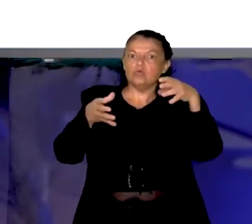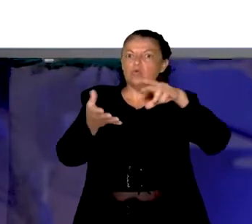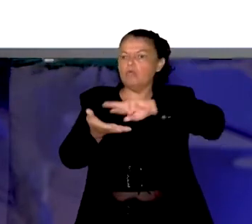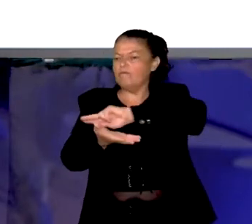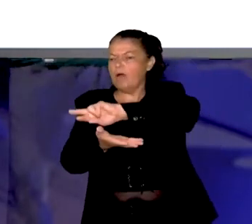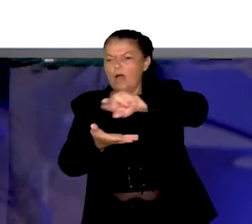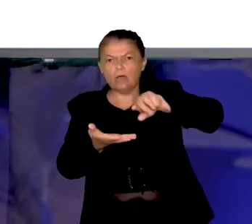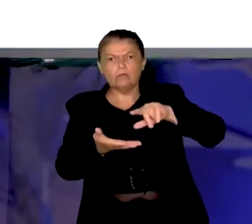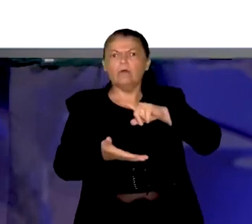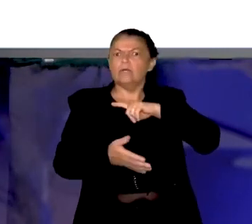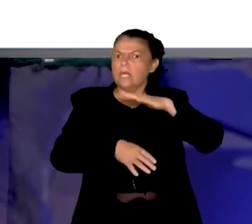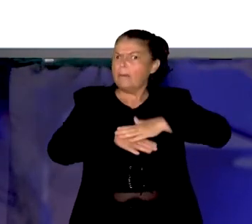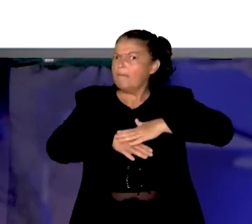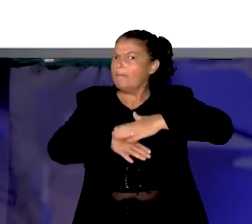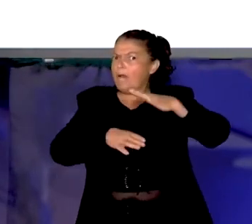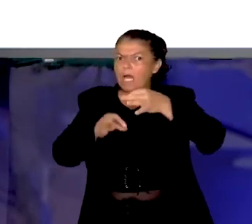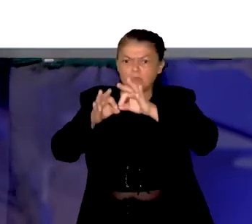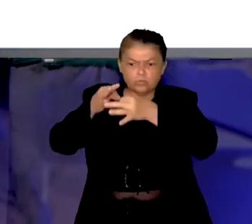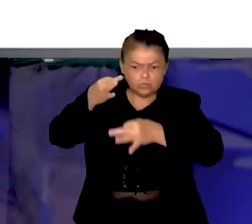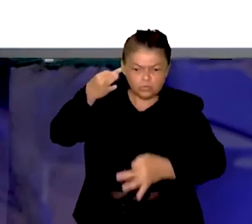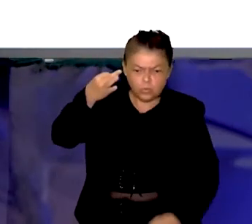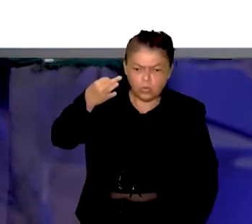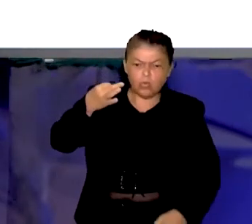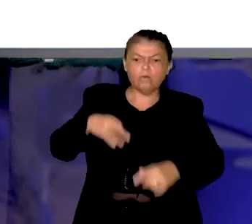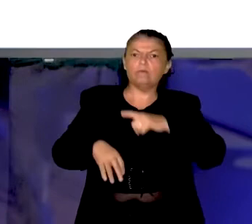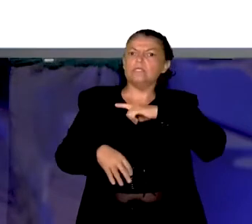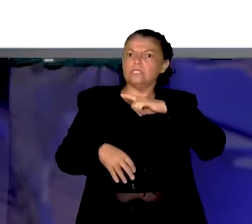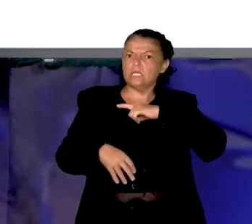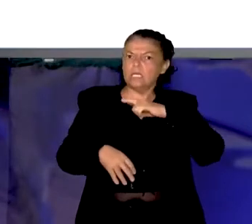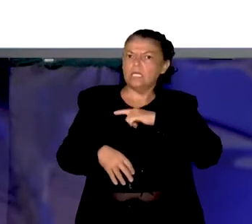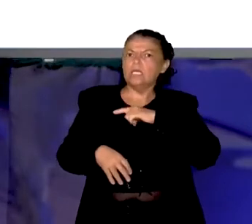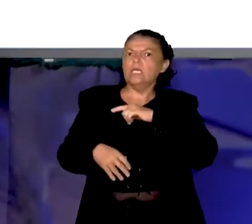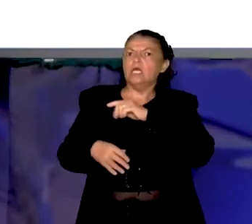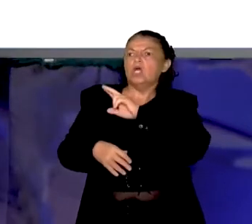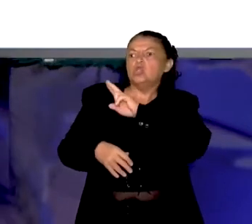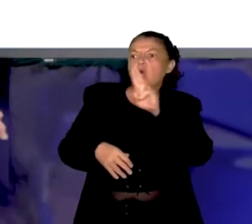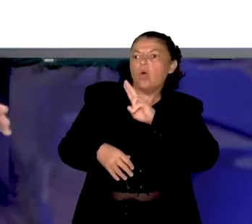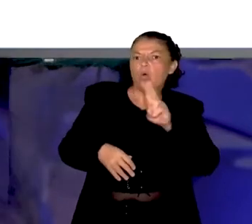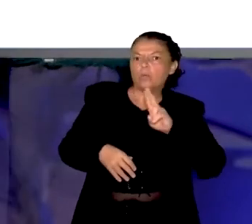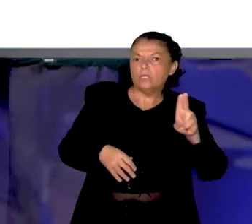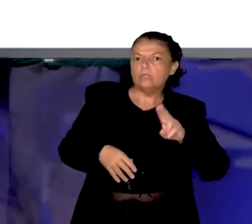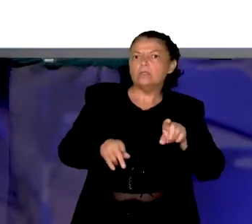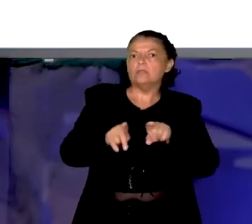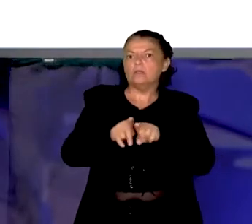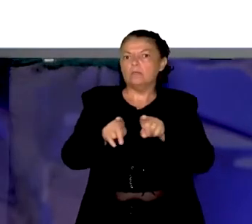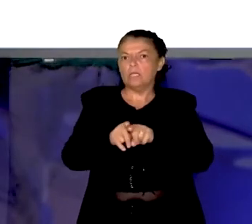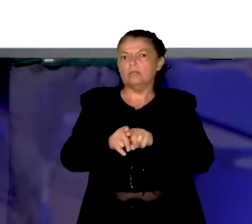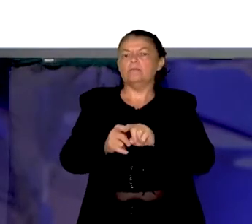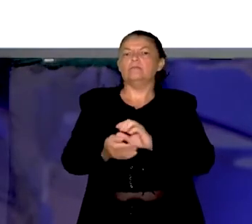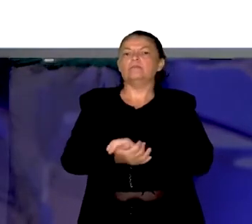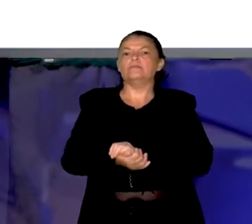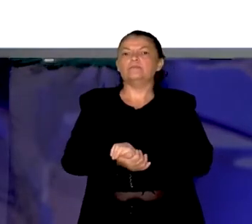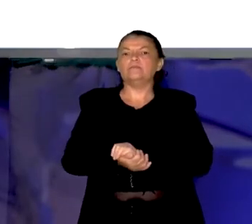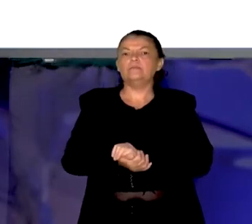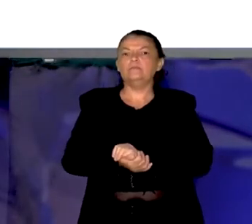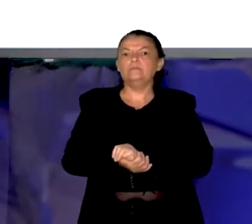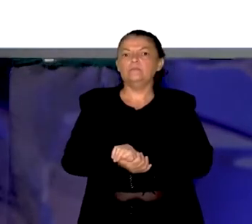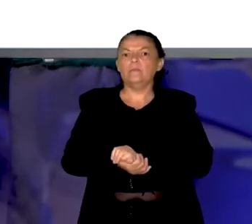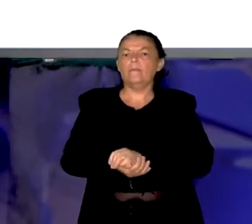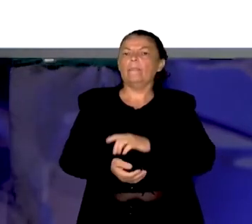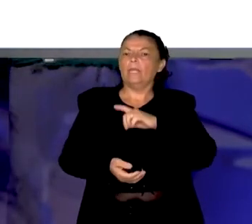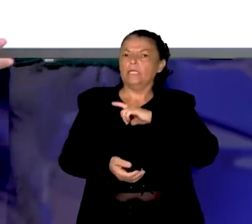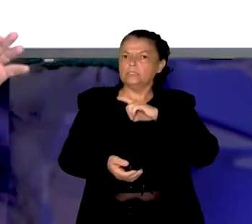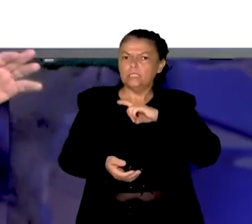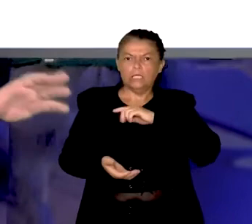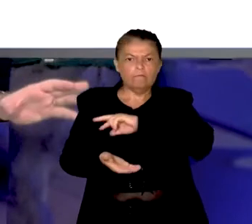conhecer mais na frente. Vamos conhecer alguns nomes, mas agora, repito, e vamos concluir já a nossa aula dizendo que existem